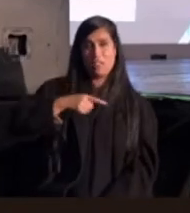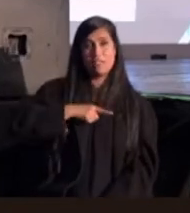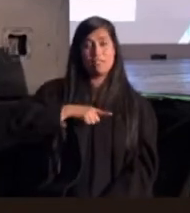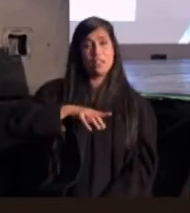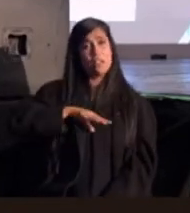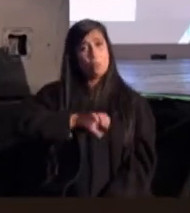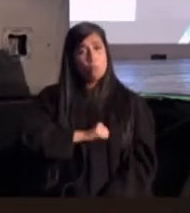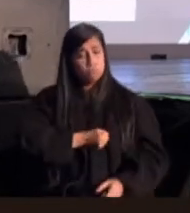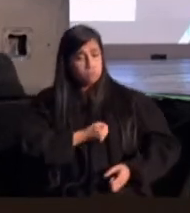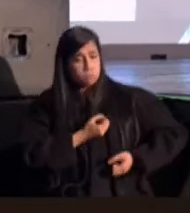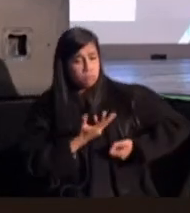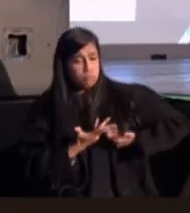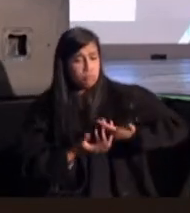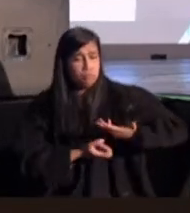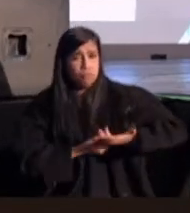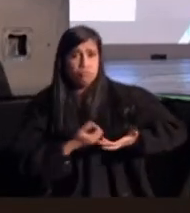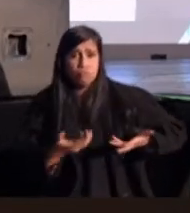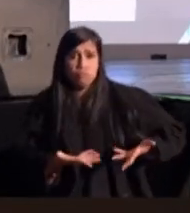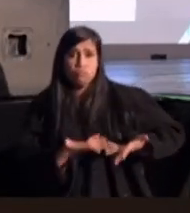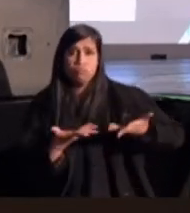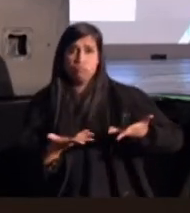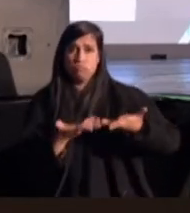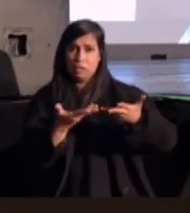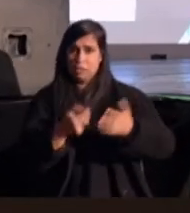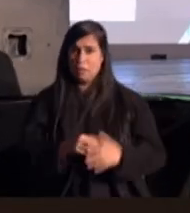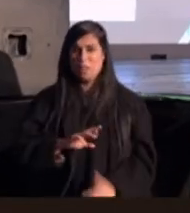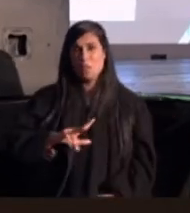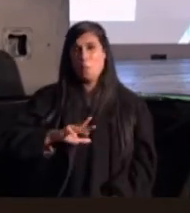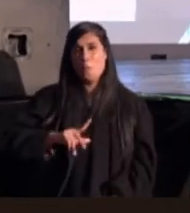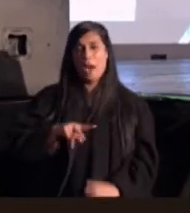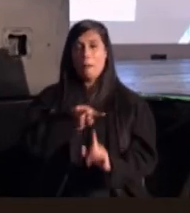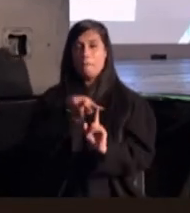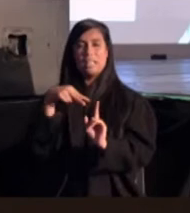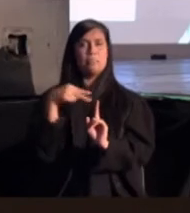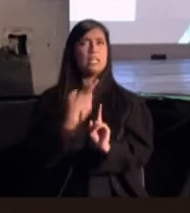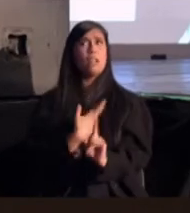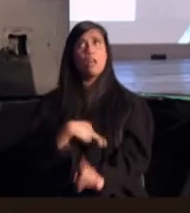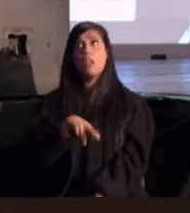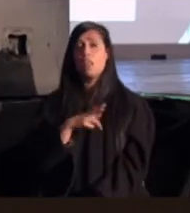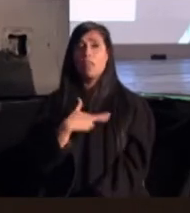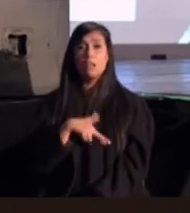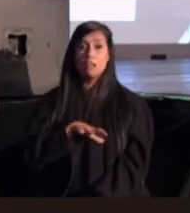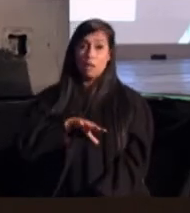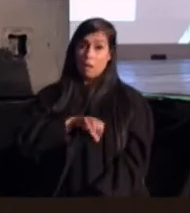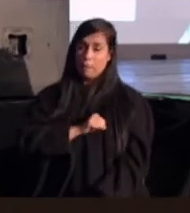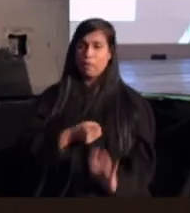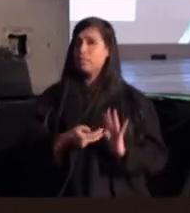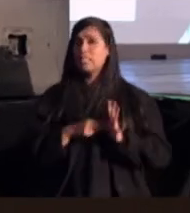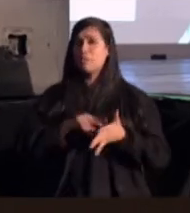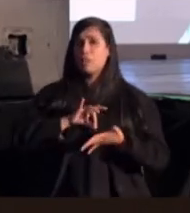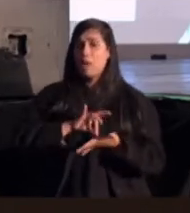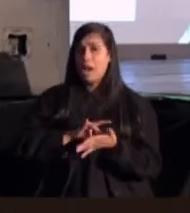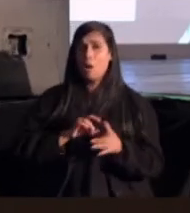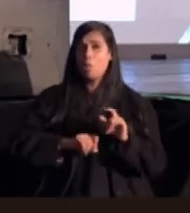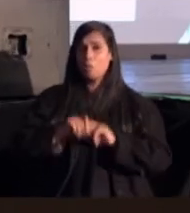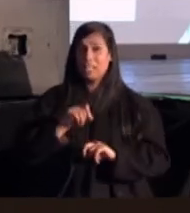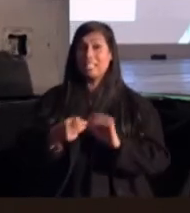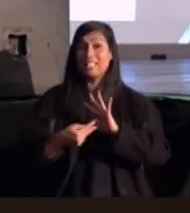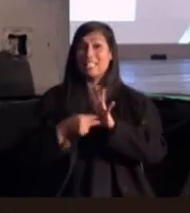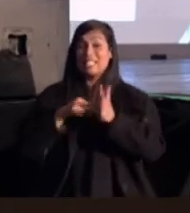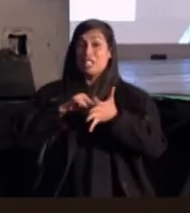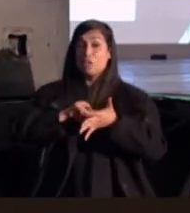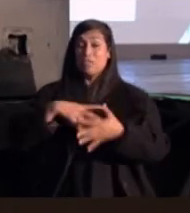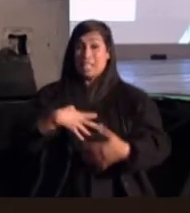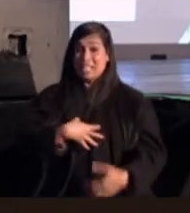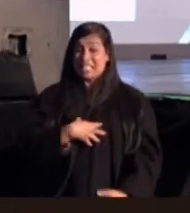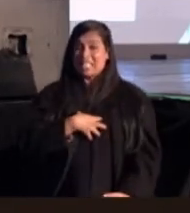alimentemos de amor. Longe de uma perspectiva romântica, o que, que significa o amor? O amor é esse afeto catalisador